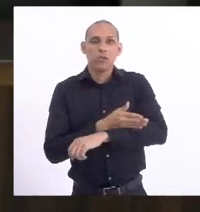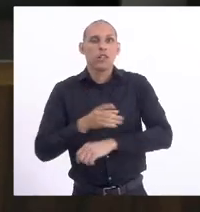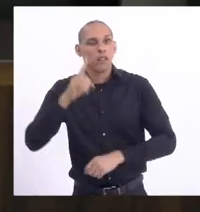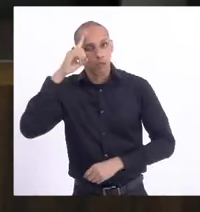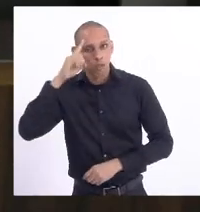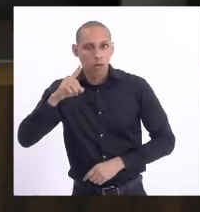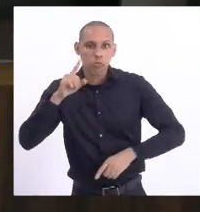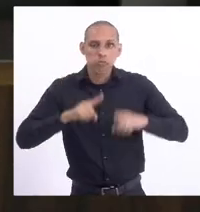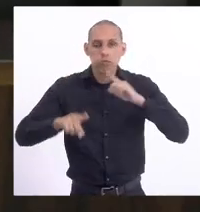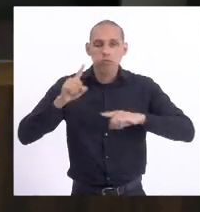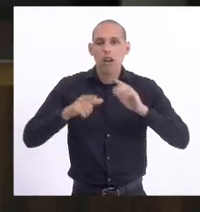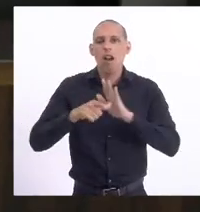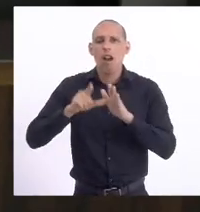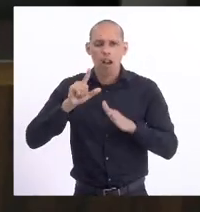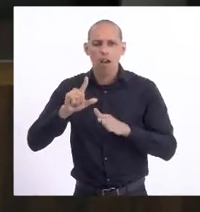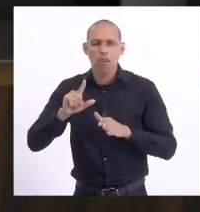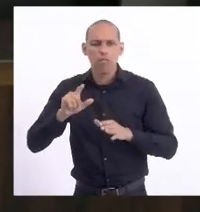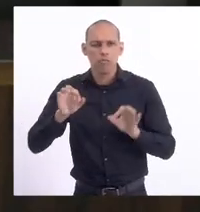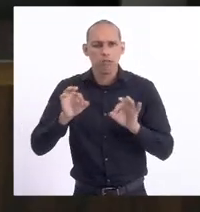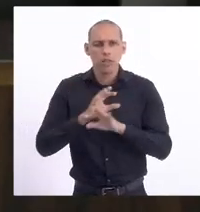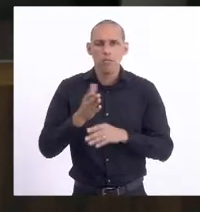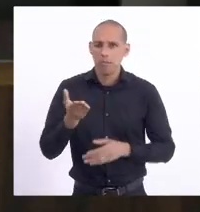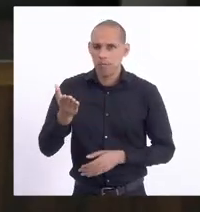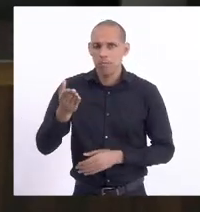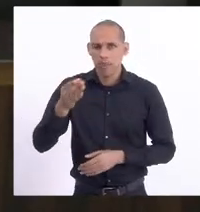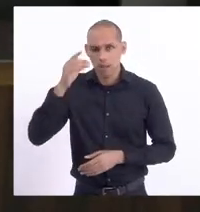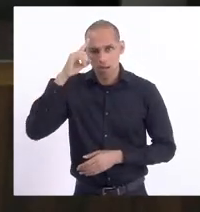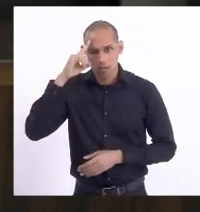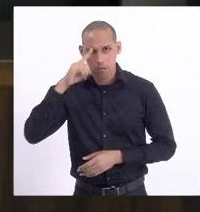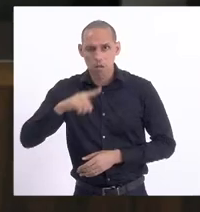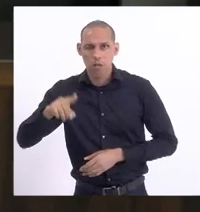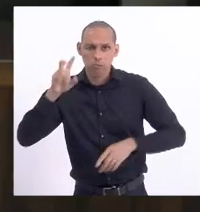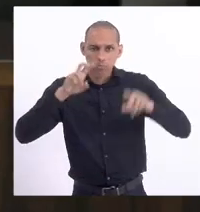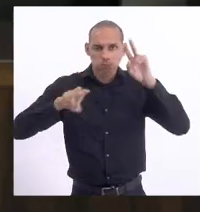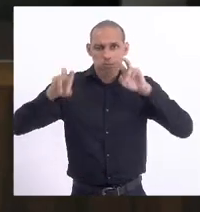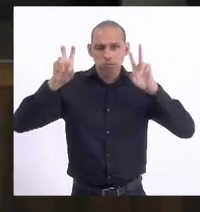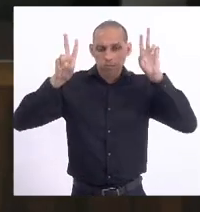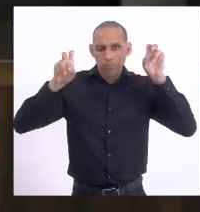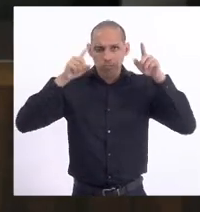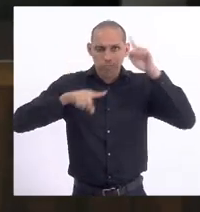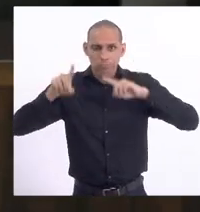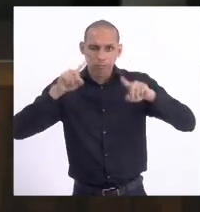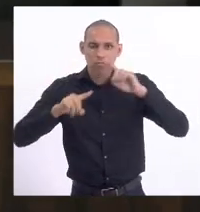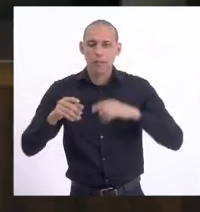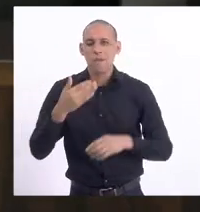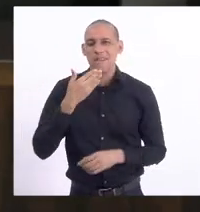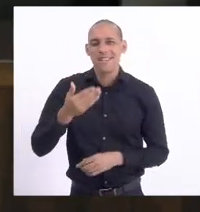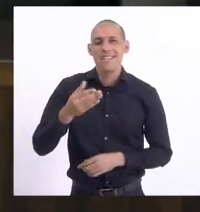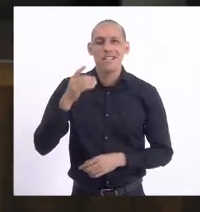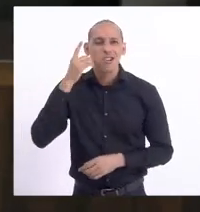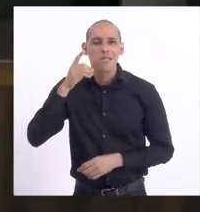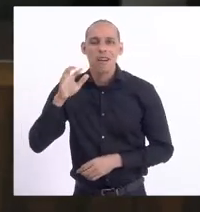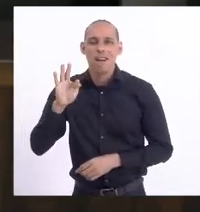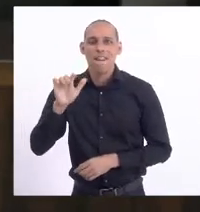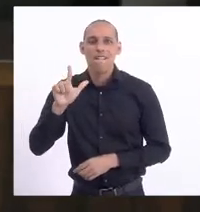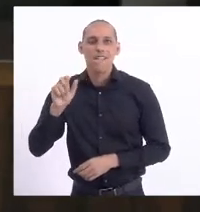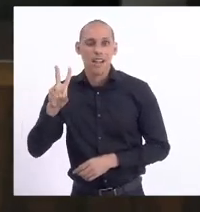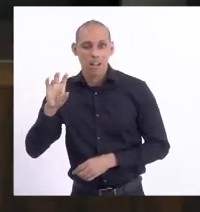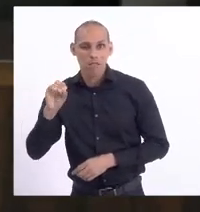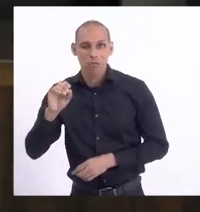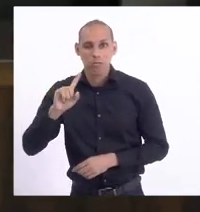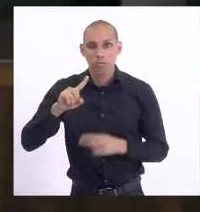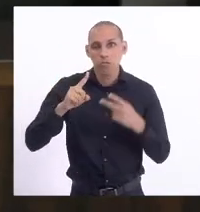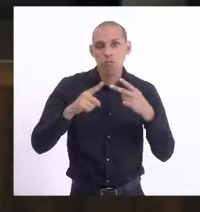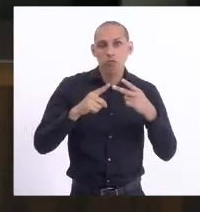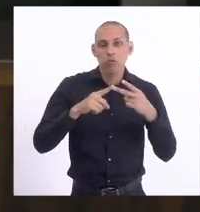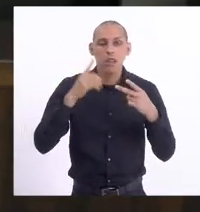senhor presidente. Presidência, antes de encerrar, concede uma questão de ordem para o deputado Flávio, que já havia pedido, de seguida. Questão de ordem. Seguida